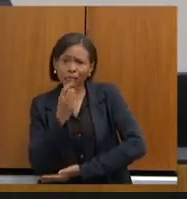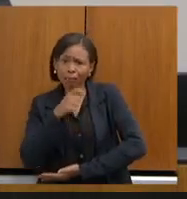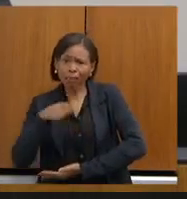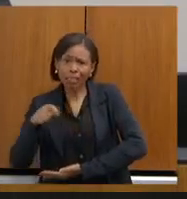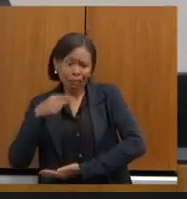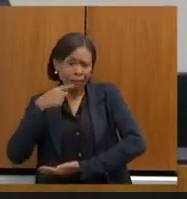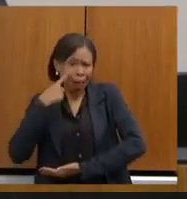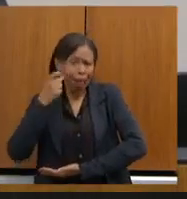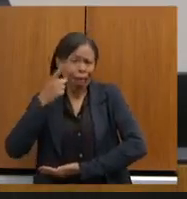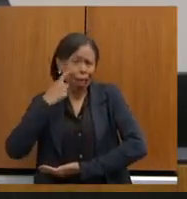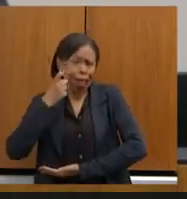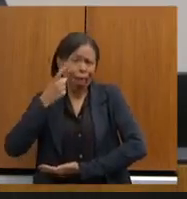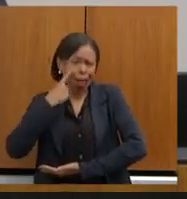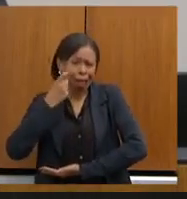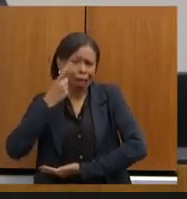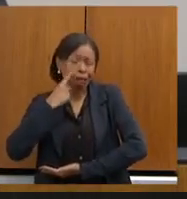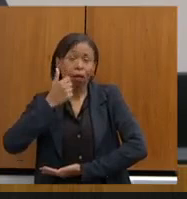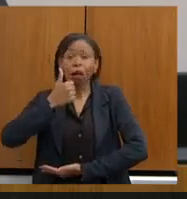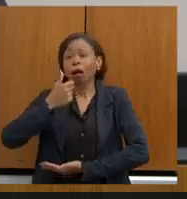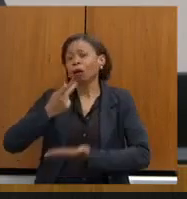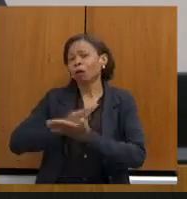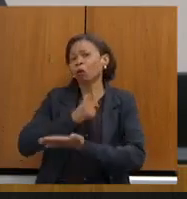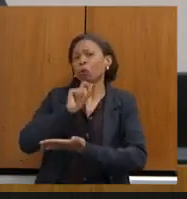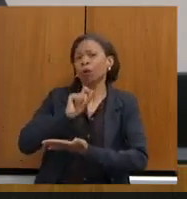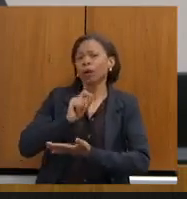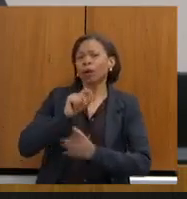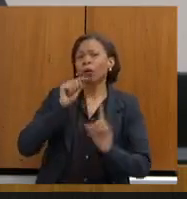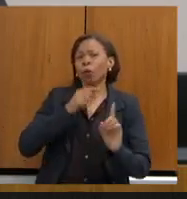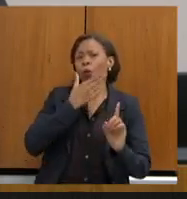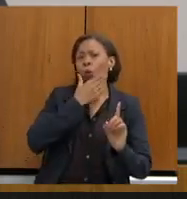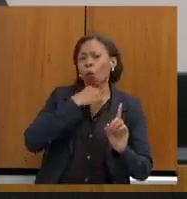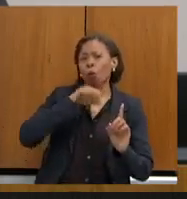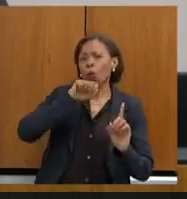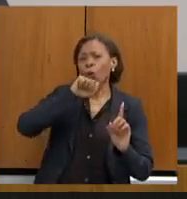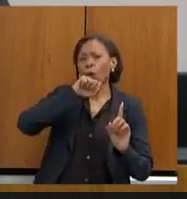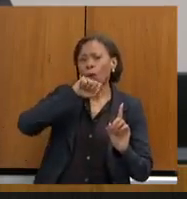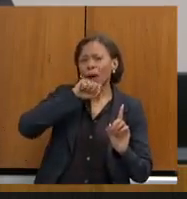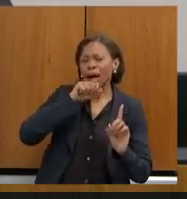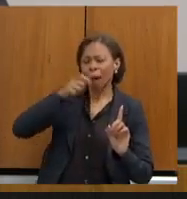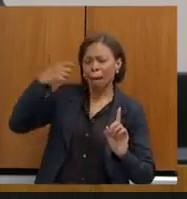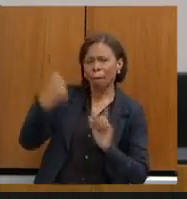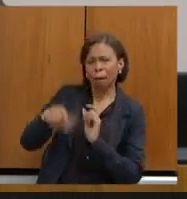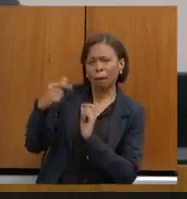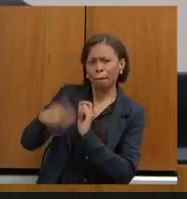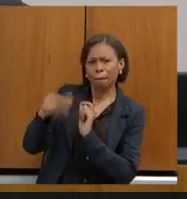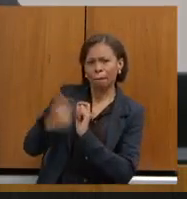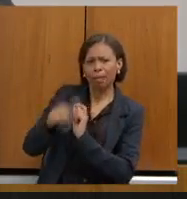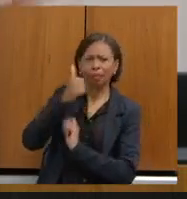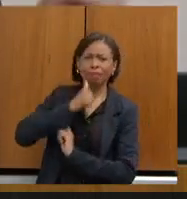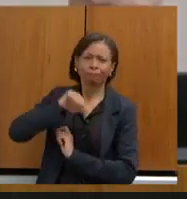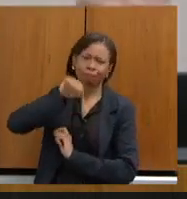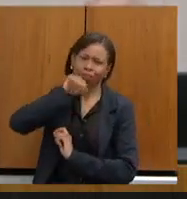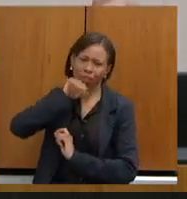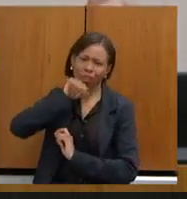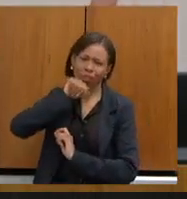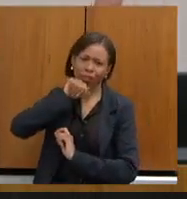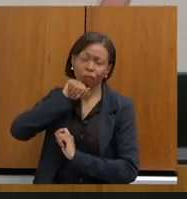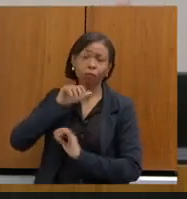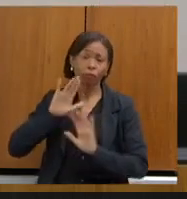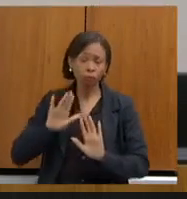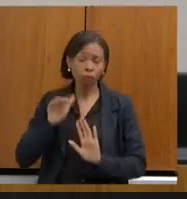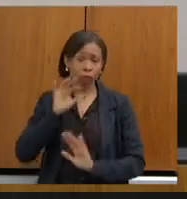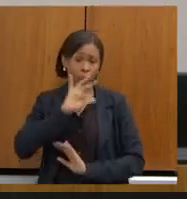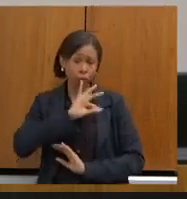compulsivamente e a mãe tinha sido agredida pelo pelo marido ela chegou envolvido numa outra ocorrência